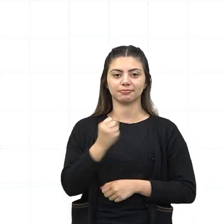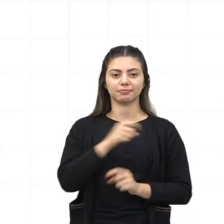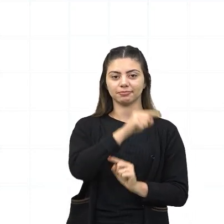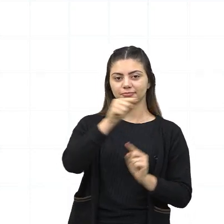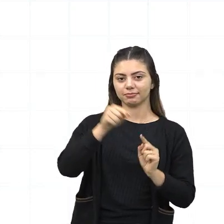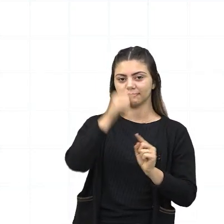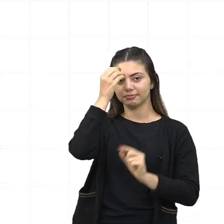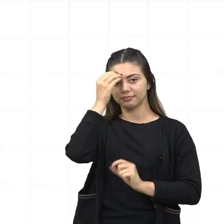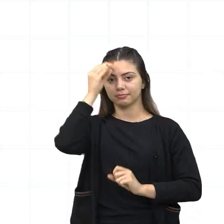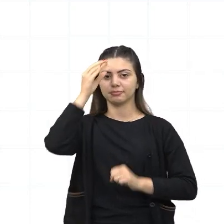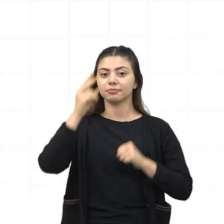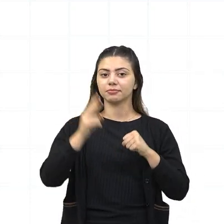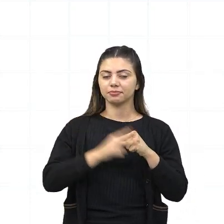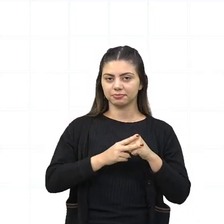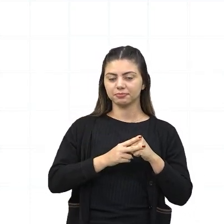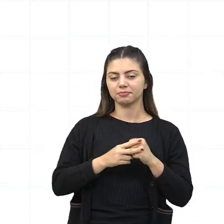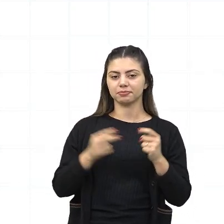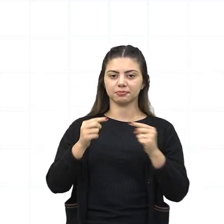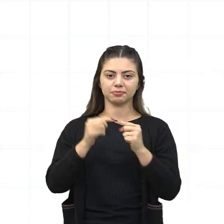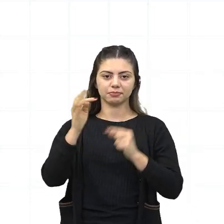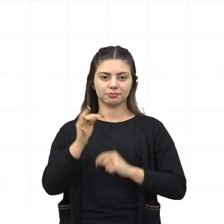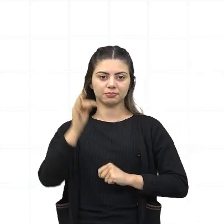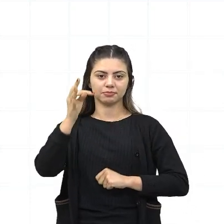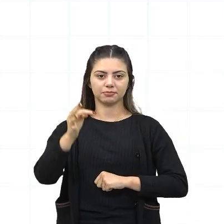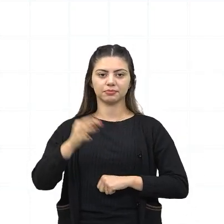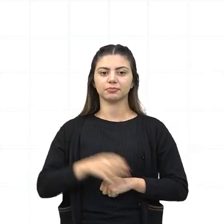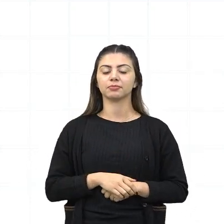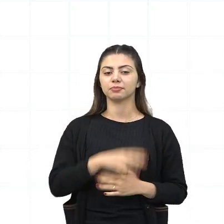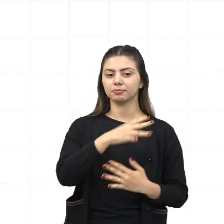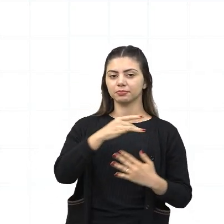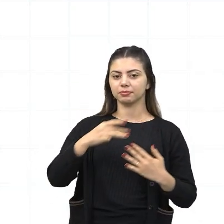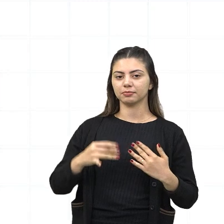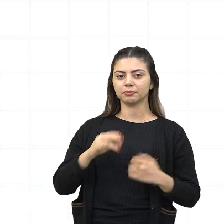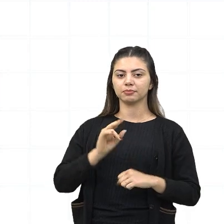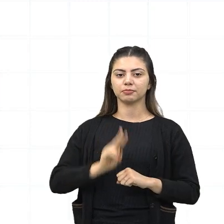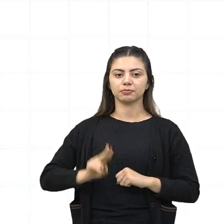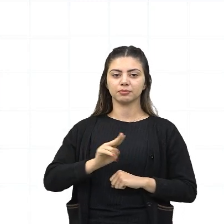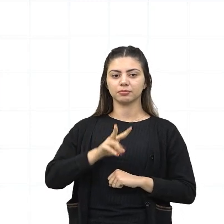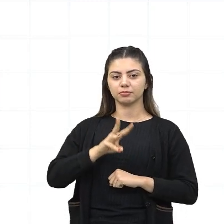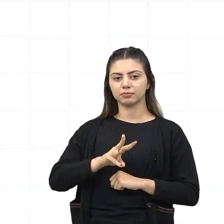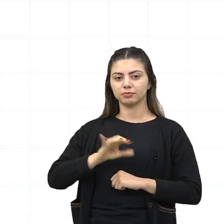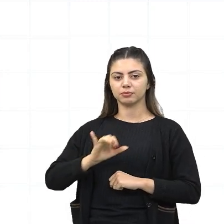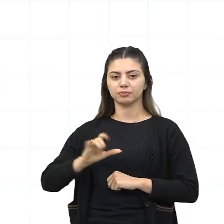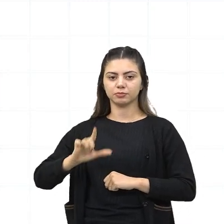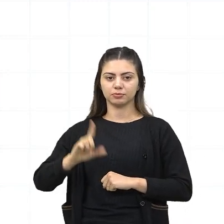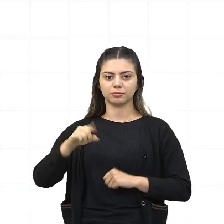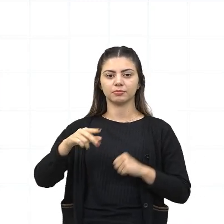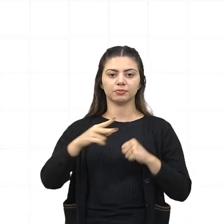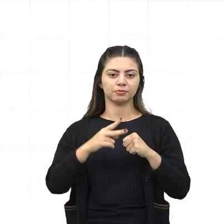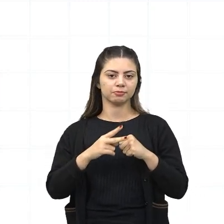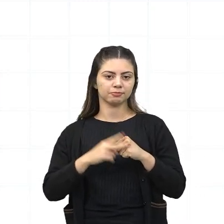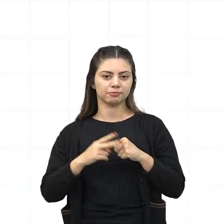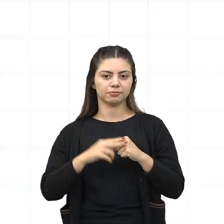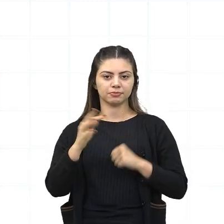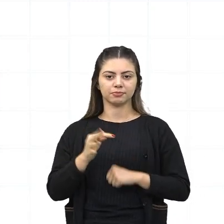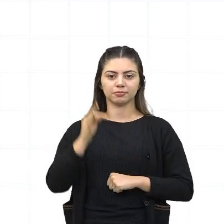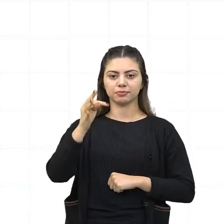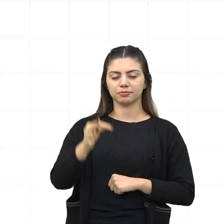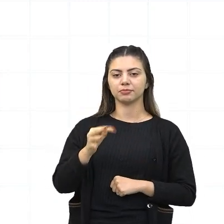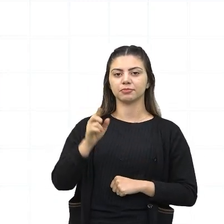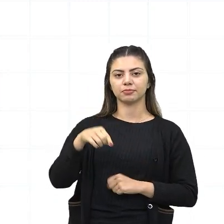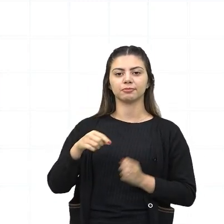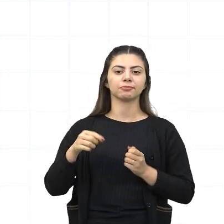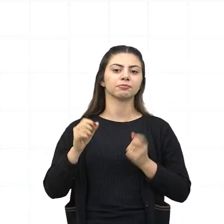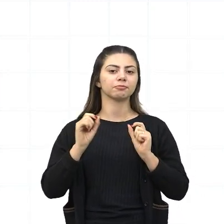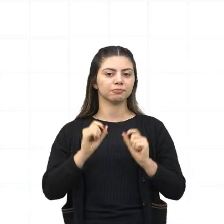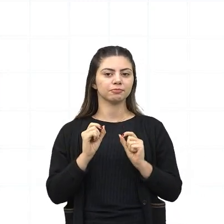objeto de conhecimento, verbos para indicar o futuro. E o detalhamento will, futuro do indicativo. Will, affirmative